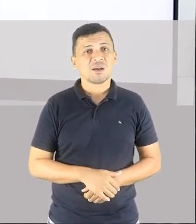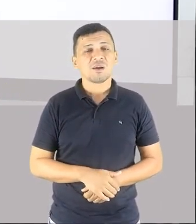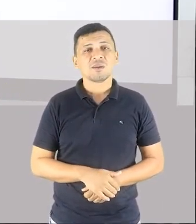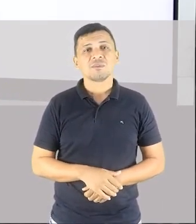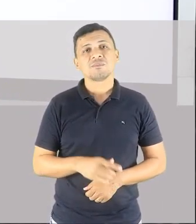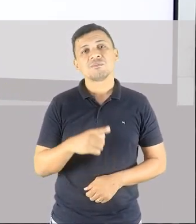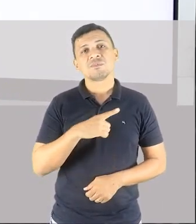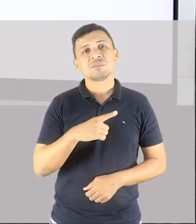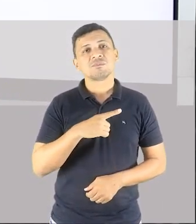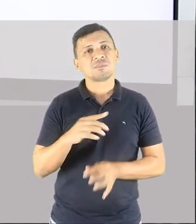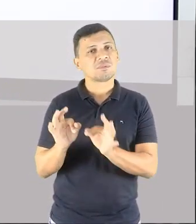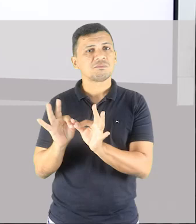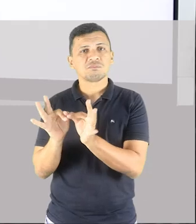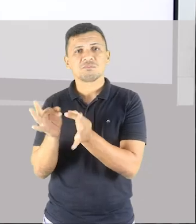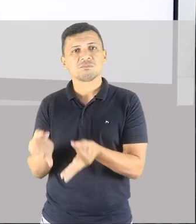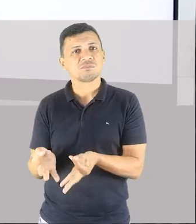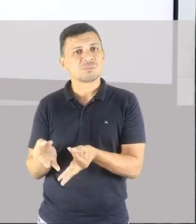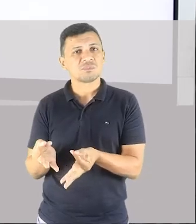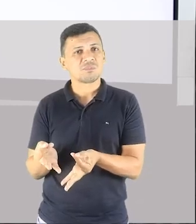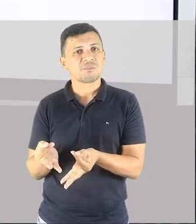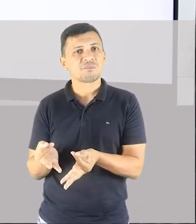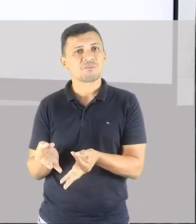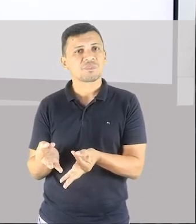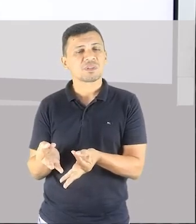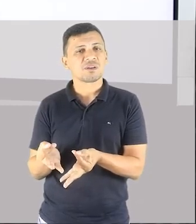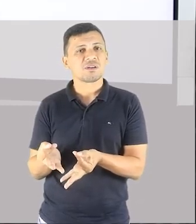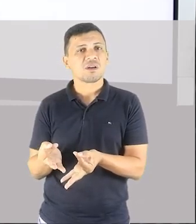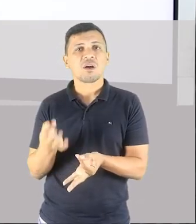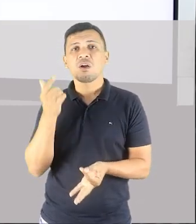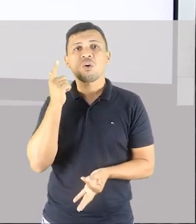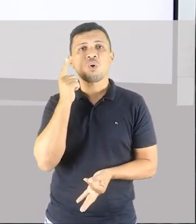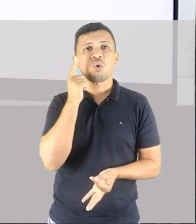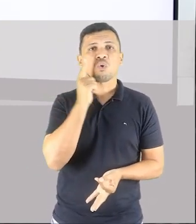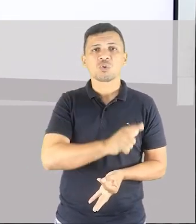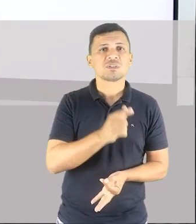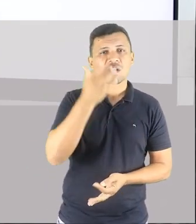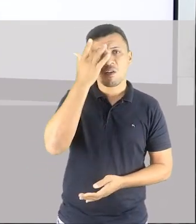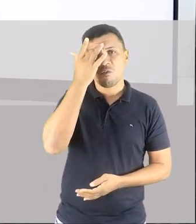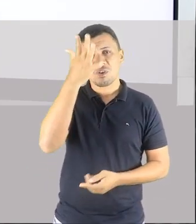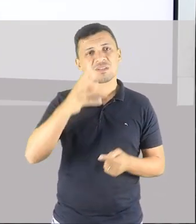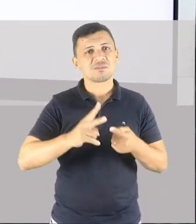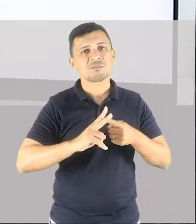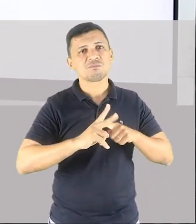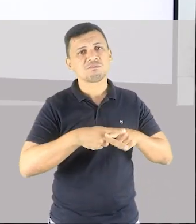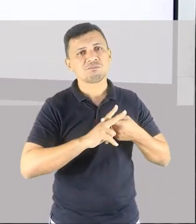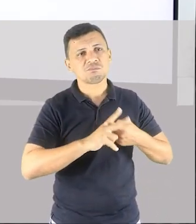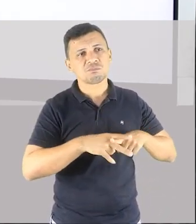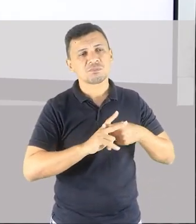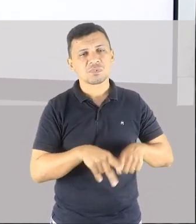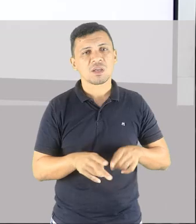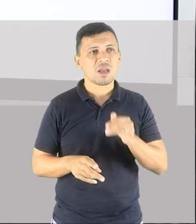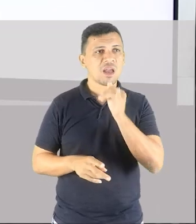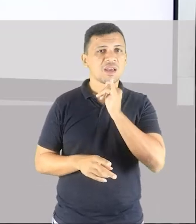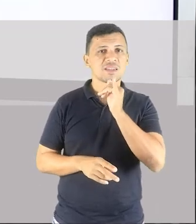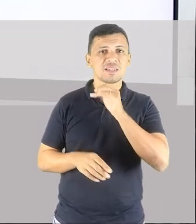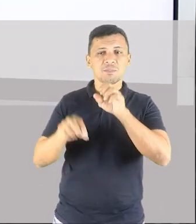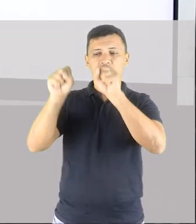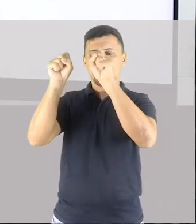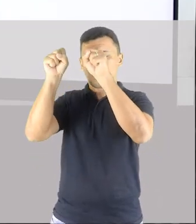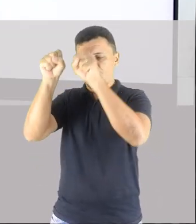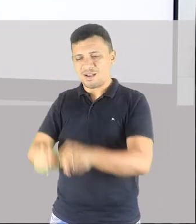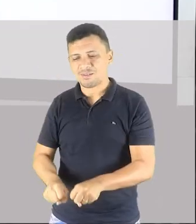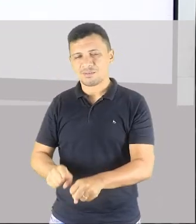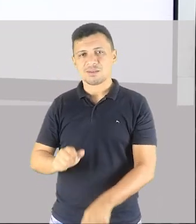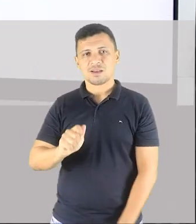simples, dispositivos simples, que nos traz vantagens mecânicas. Agora, exemplo de máquinas simples. As alavancas são